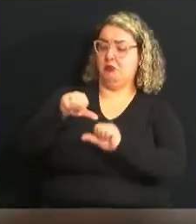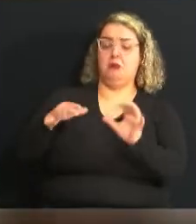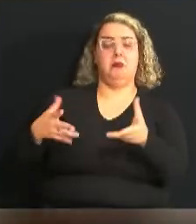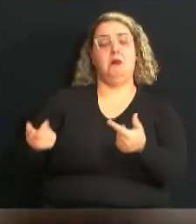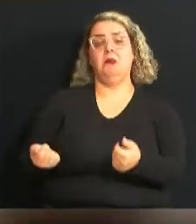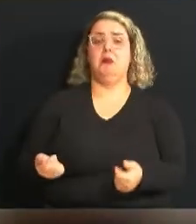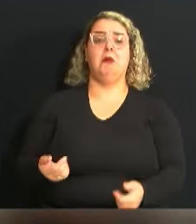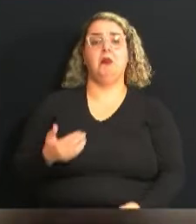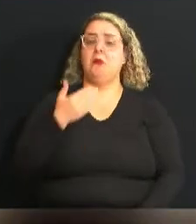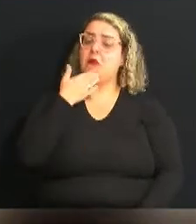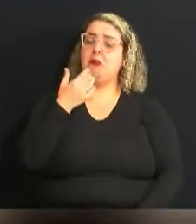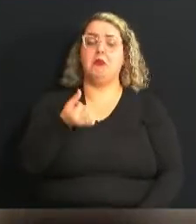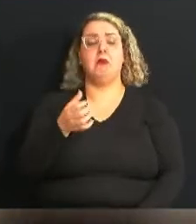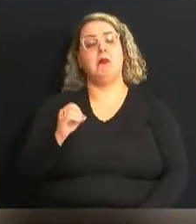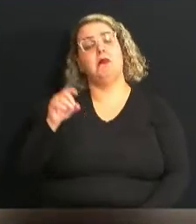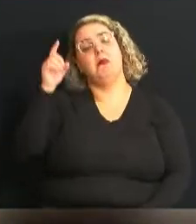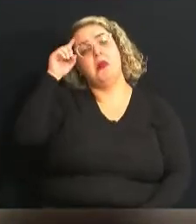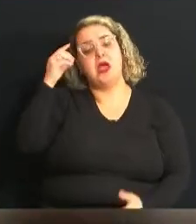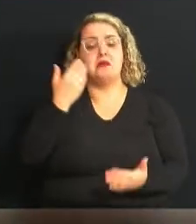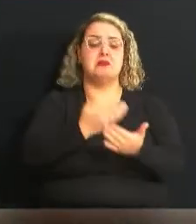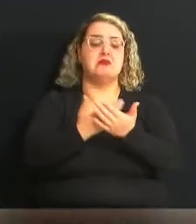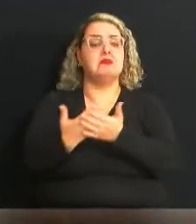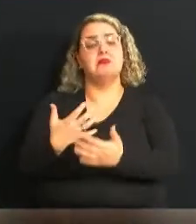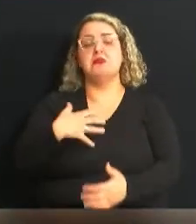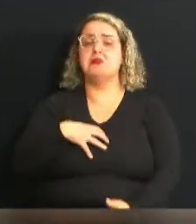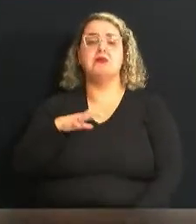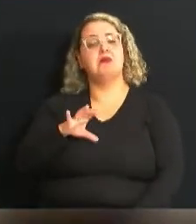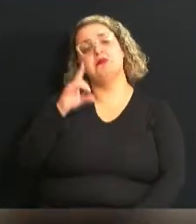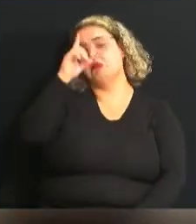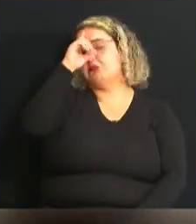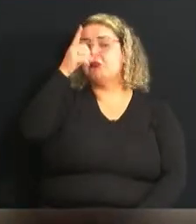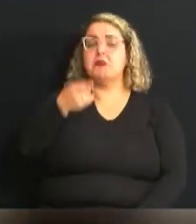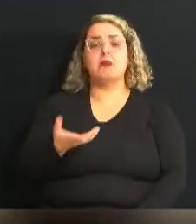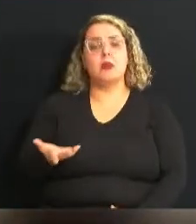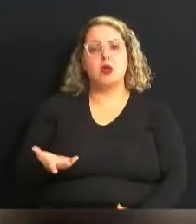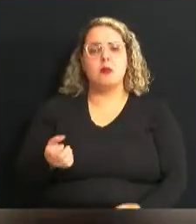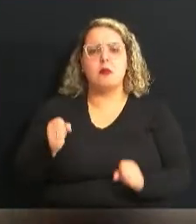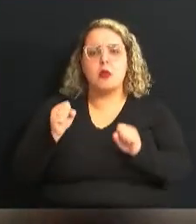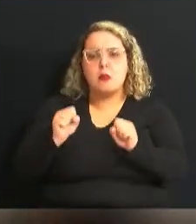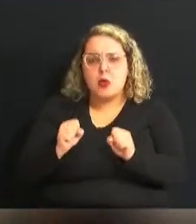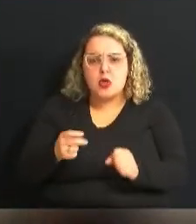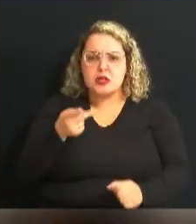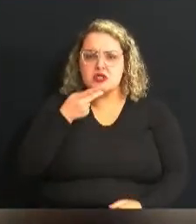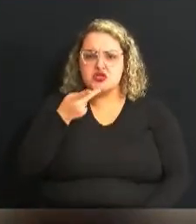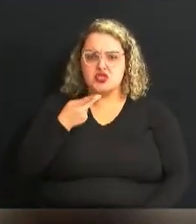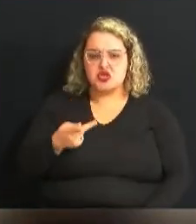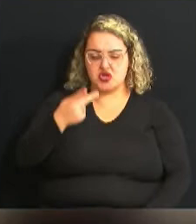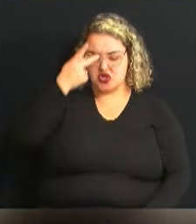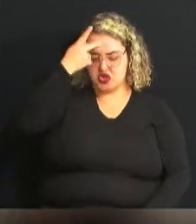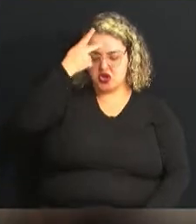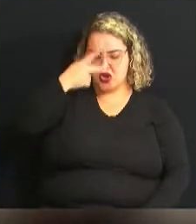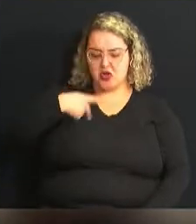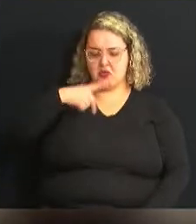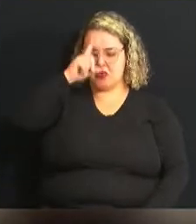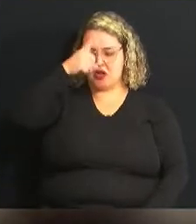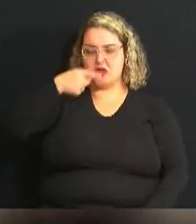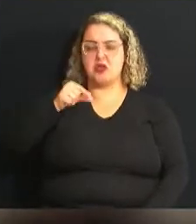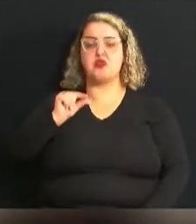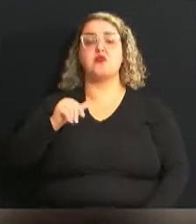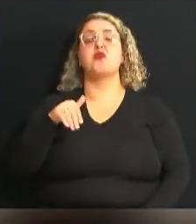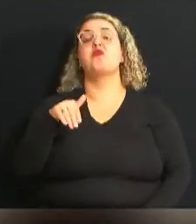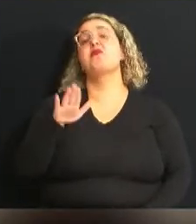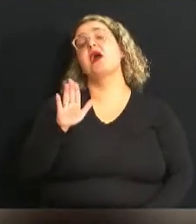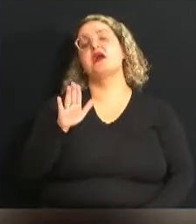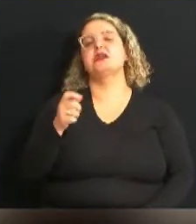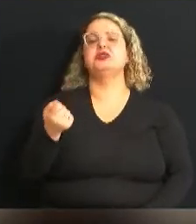tudo, estuda, faz do jeito que ele manda, né, para poder dizer que ele está mandando um pouquinho mais, talvez, do